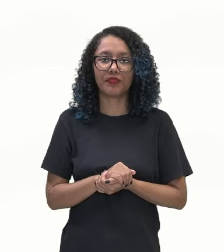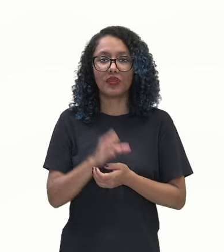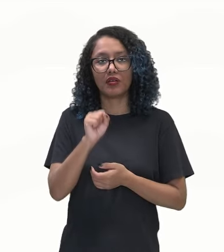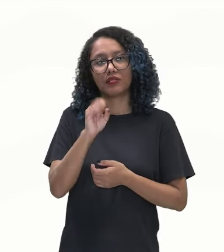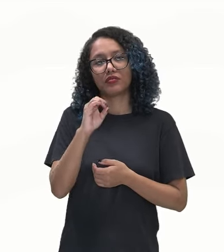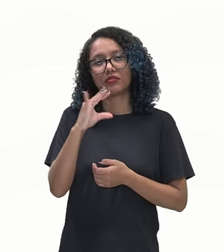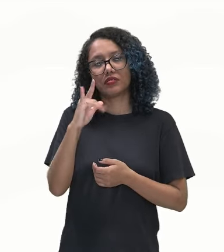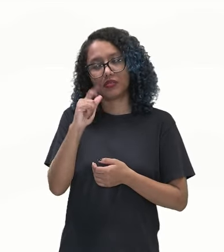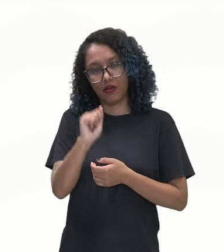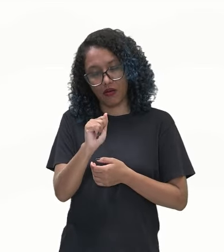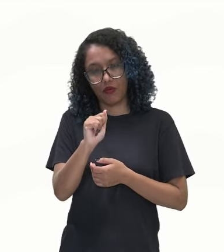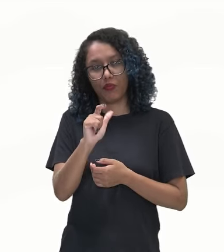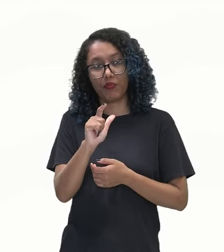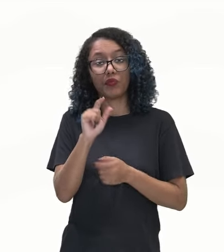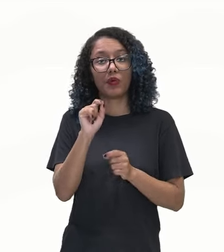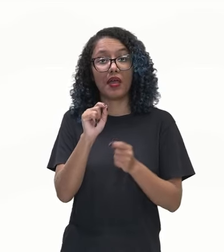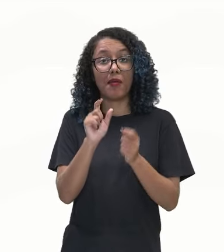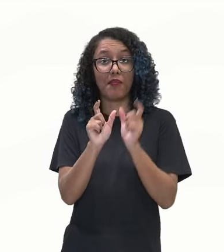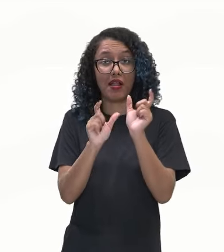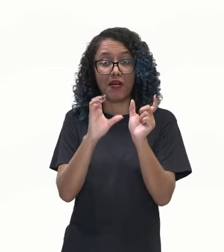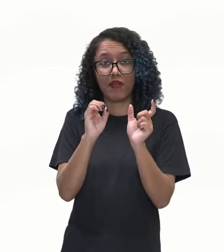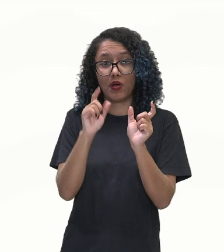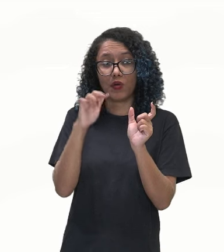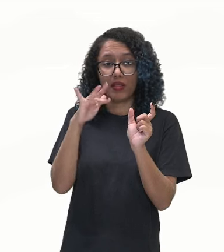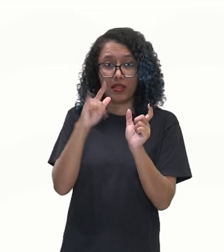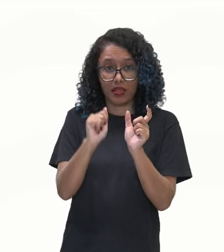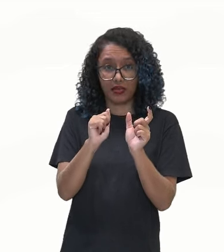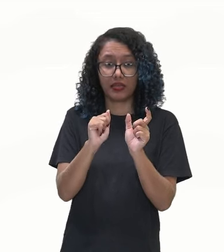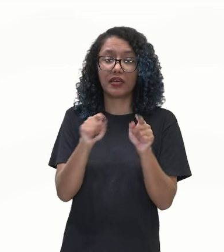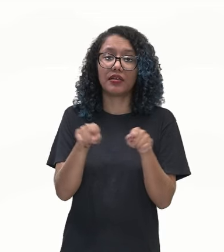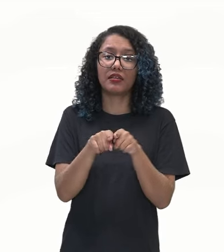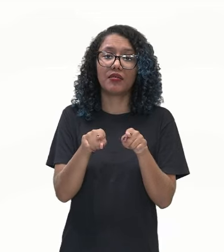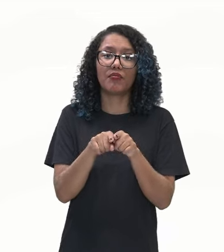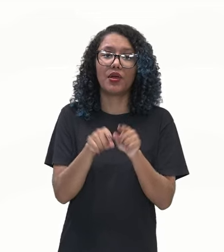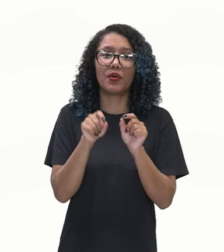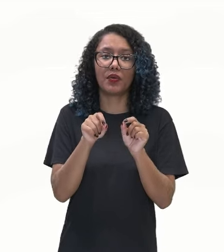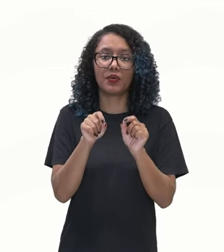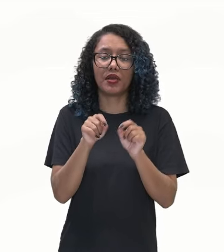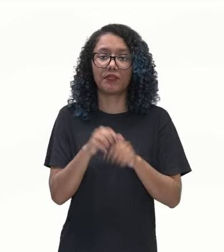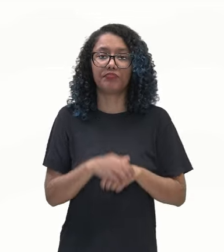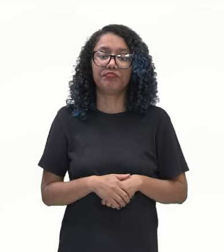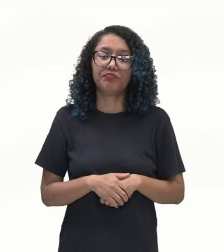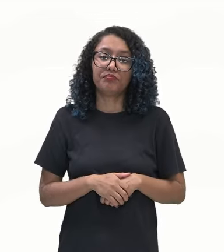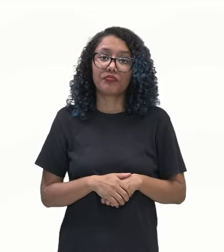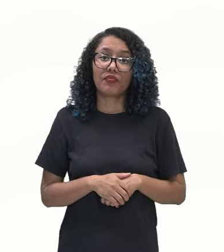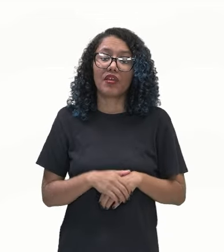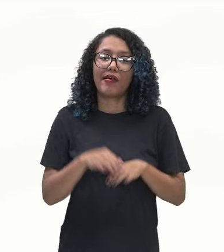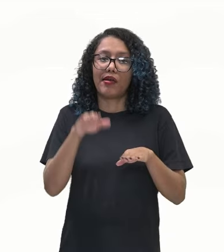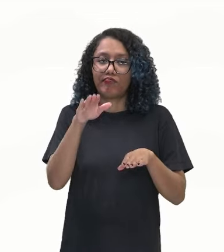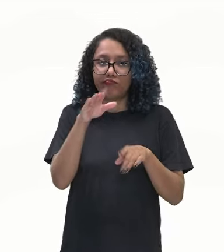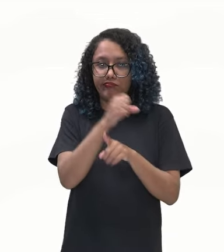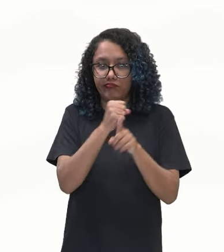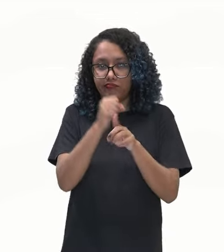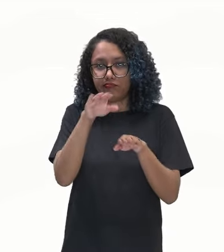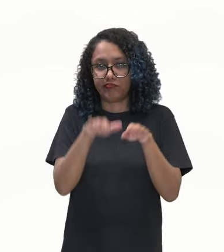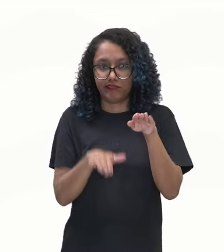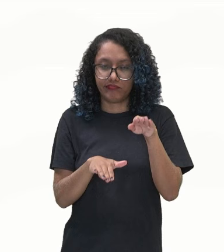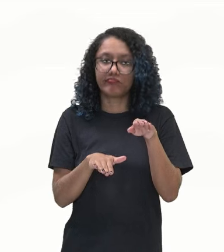cognata, falta de igualdade, tá? Então, aqui seria desigualdade, tá? Inequalities. Então, todos